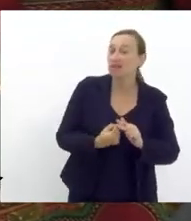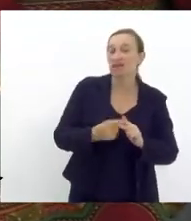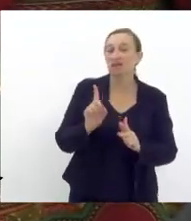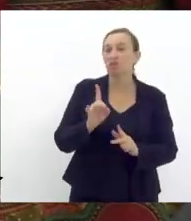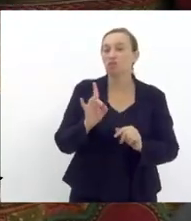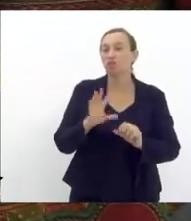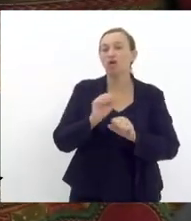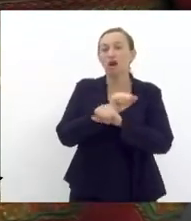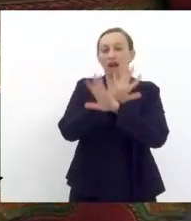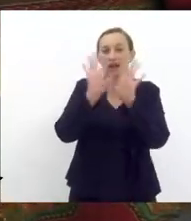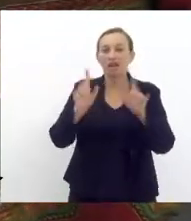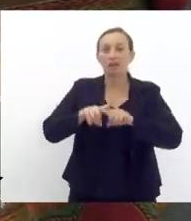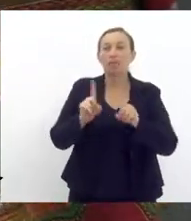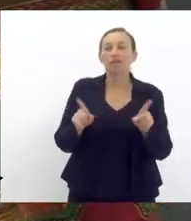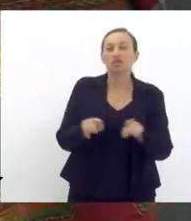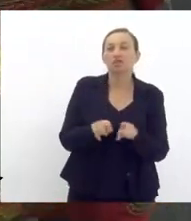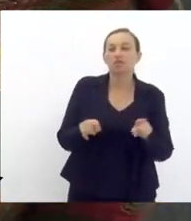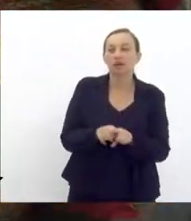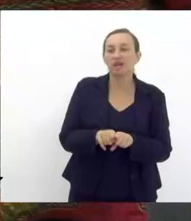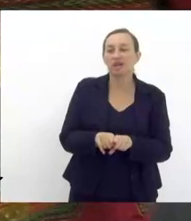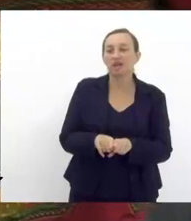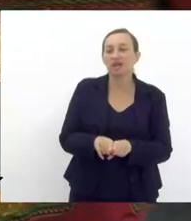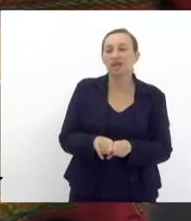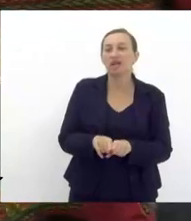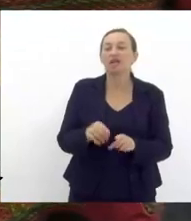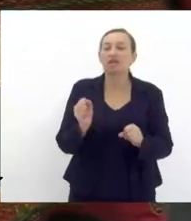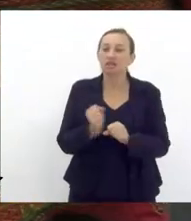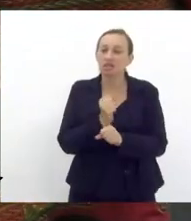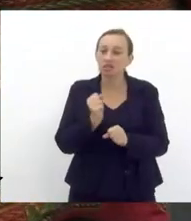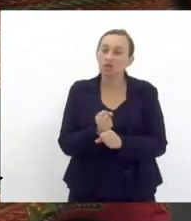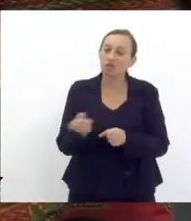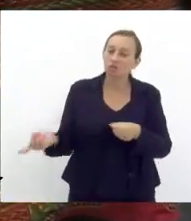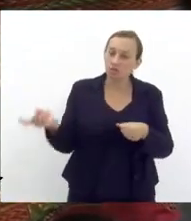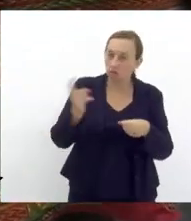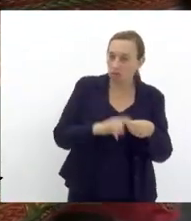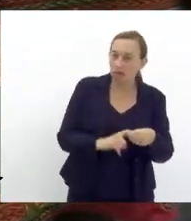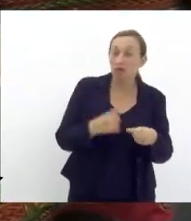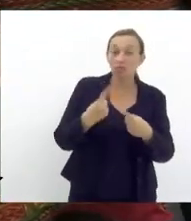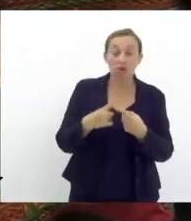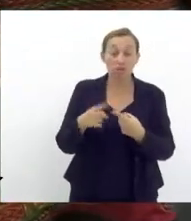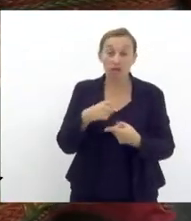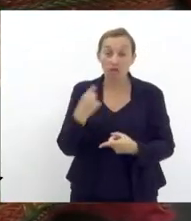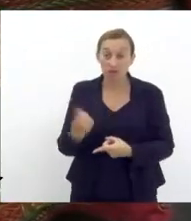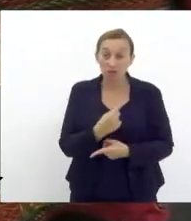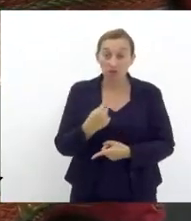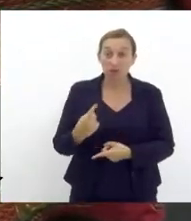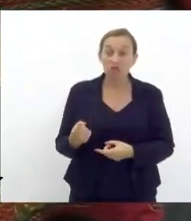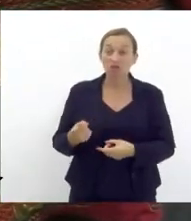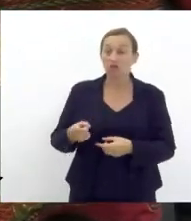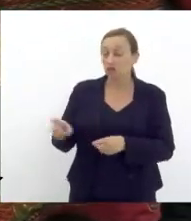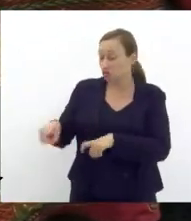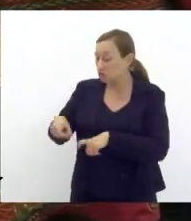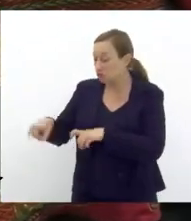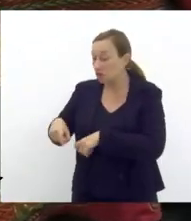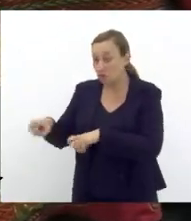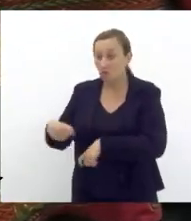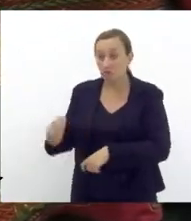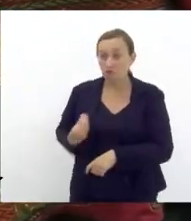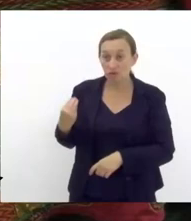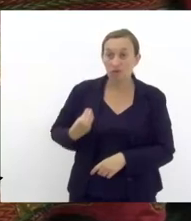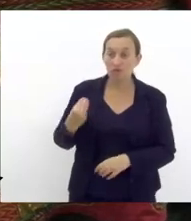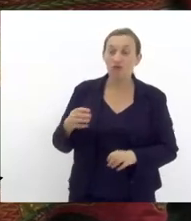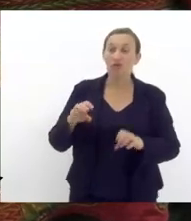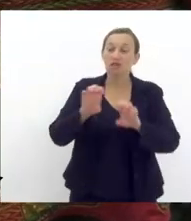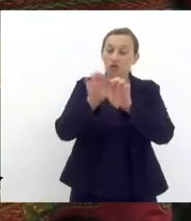a transparência mas também faça com que essas obras possam retornar porque pra gente que vem do interior essa infraestrutura é